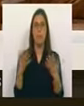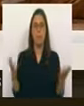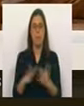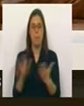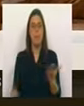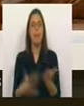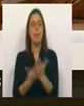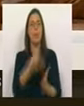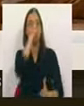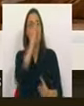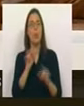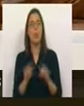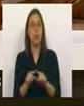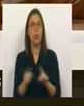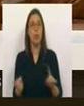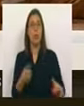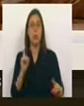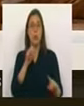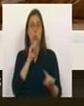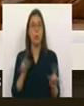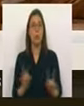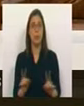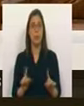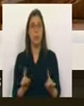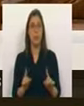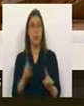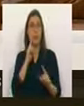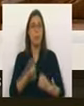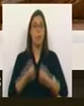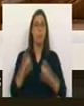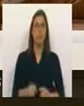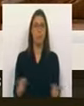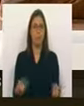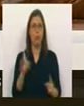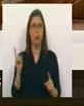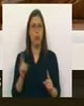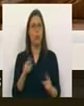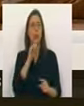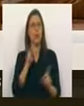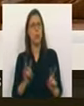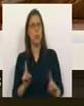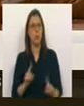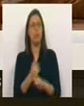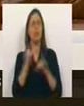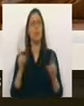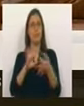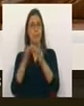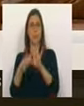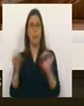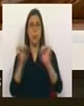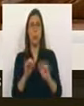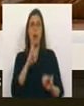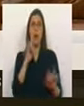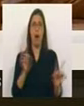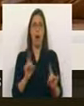a proposta do Governo não é suficiente nem é sólida. Não é suficiente porque não articula e